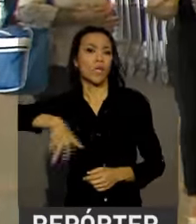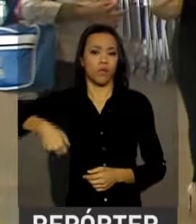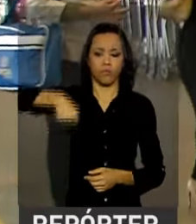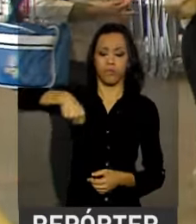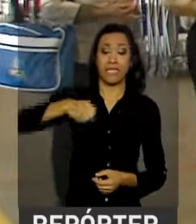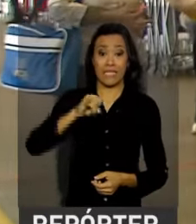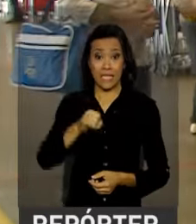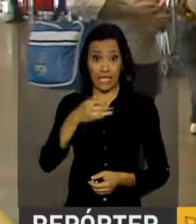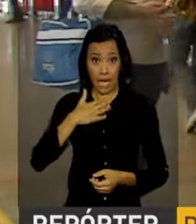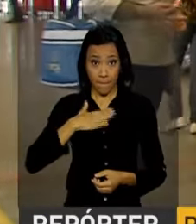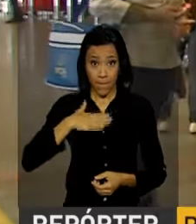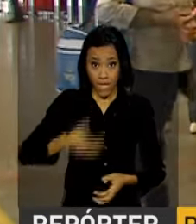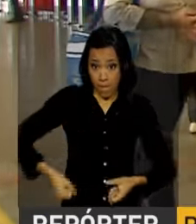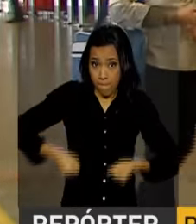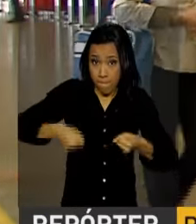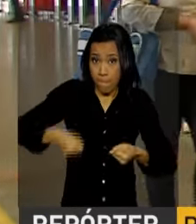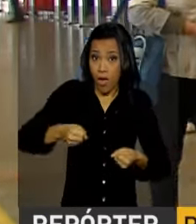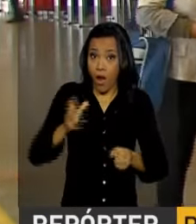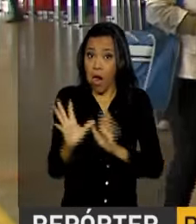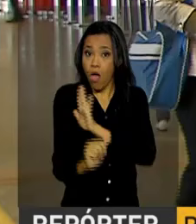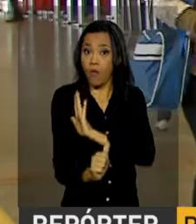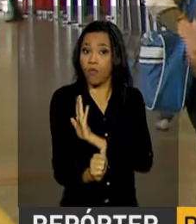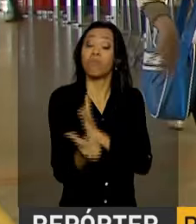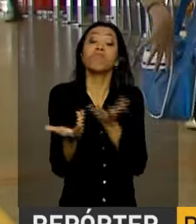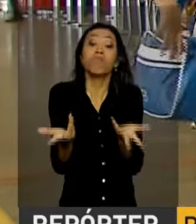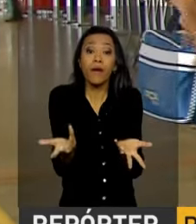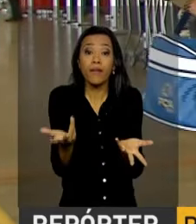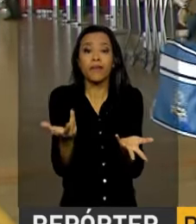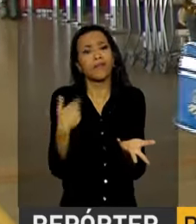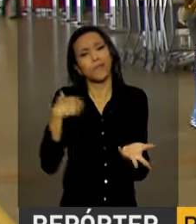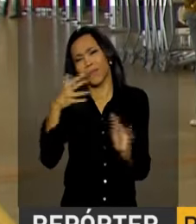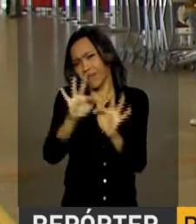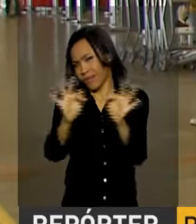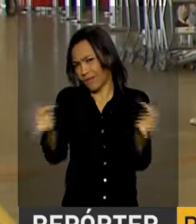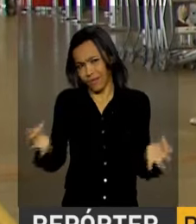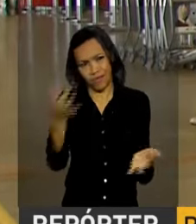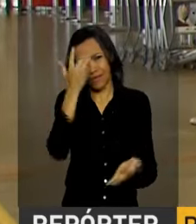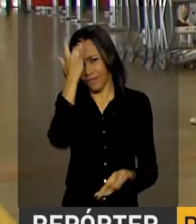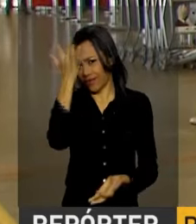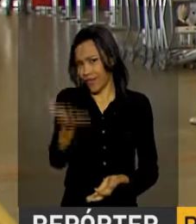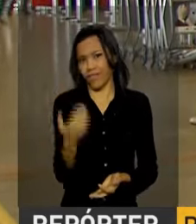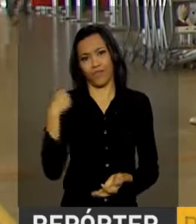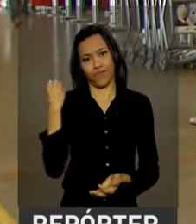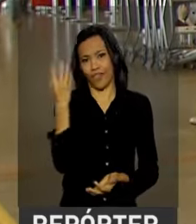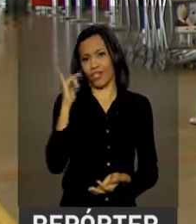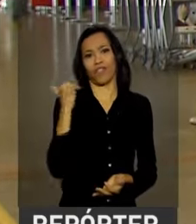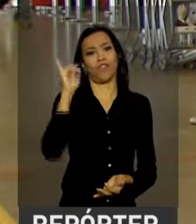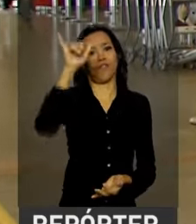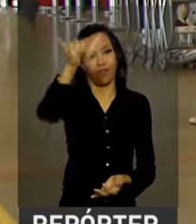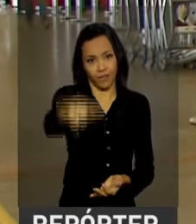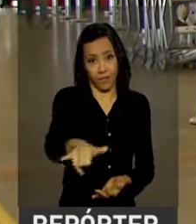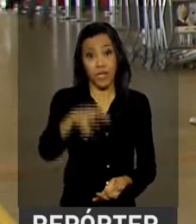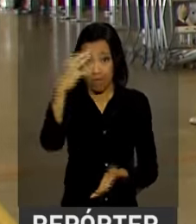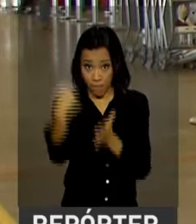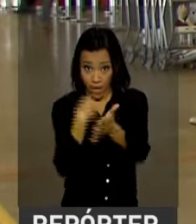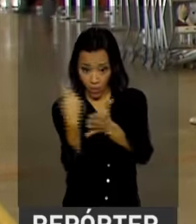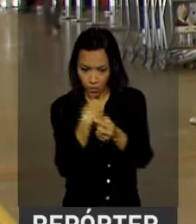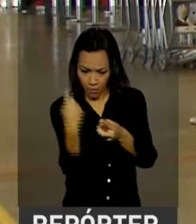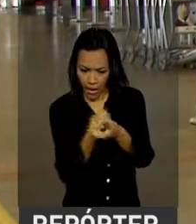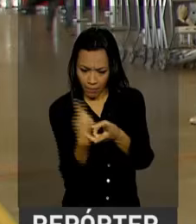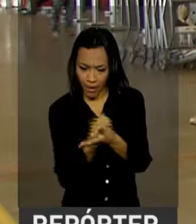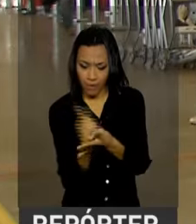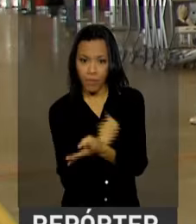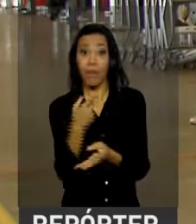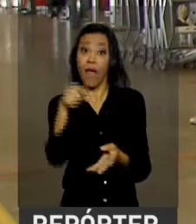minha mala for roubada? Viajar de avião não é tão simples e é justamente para responder todas essas perguntas que a